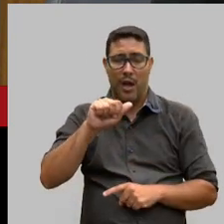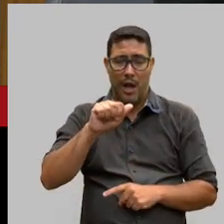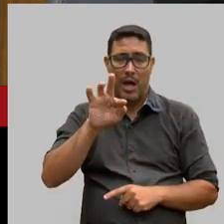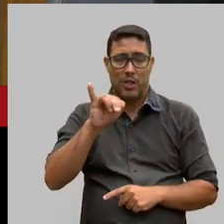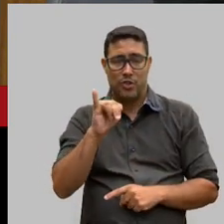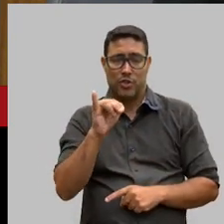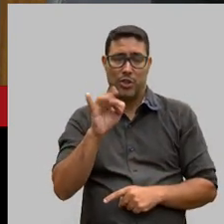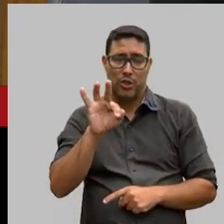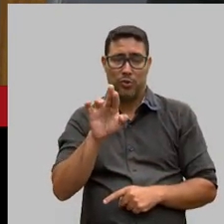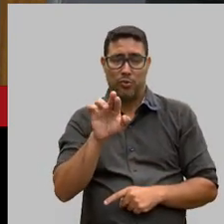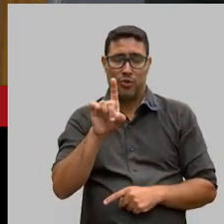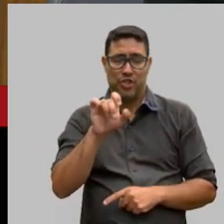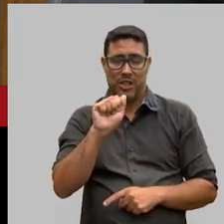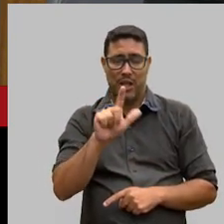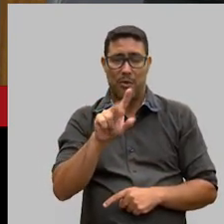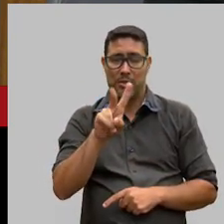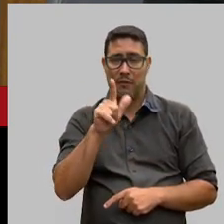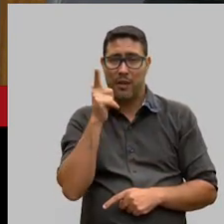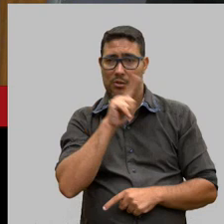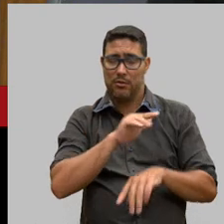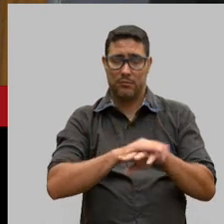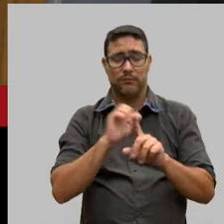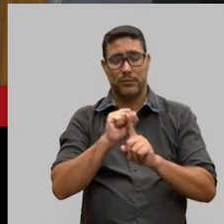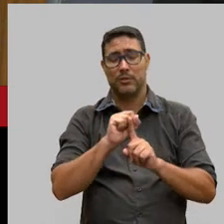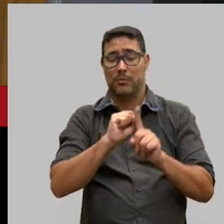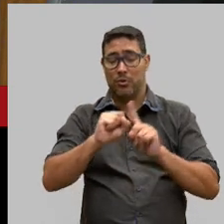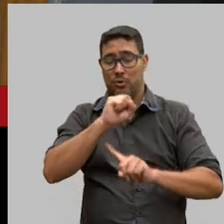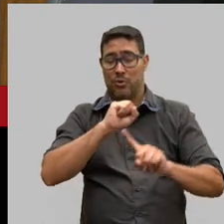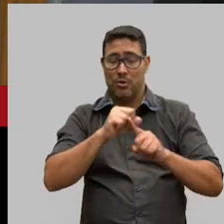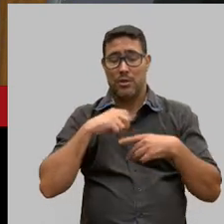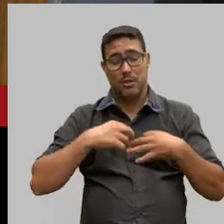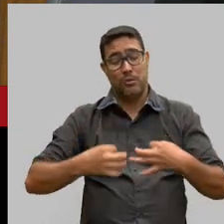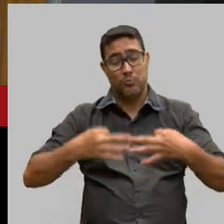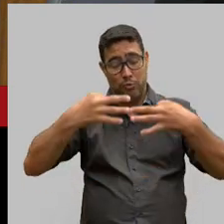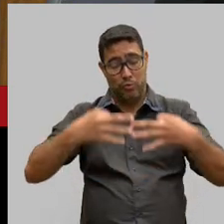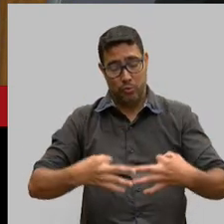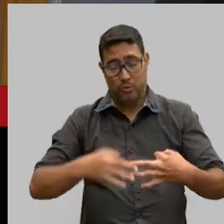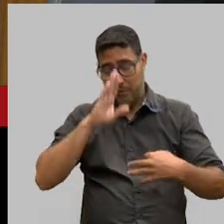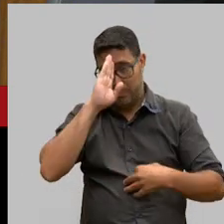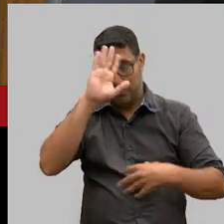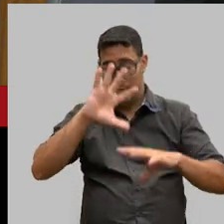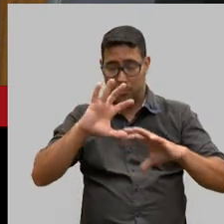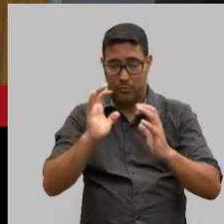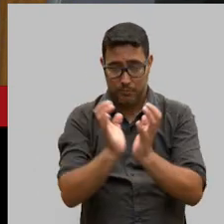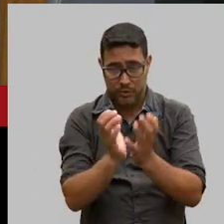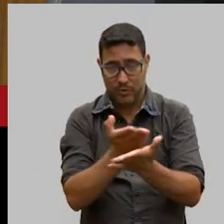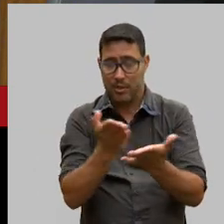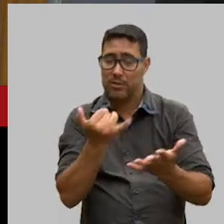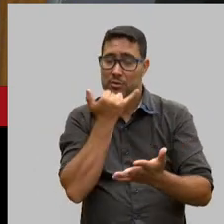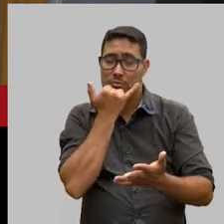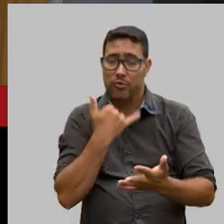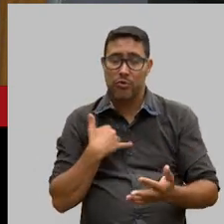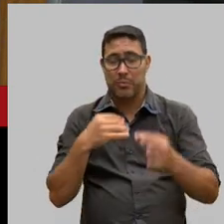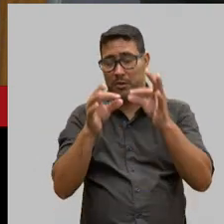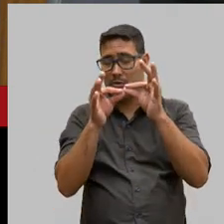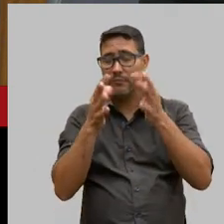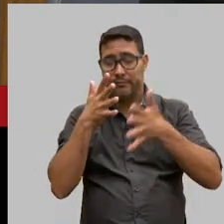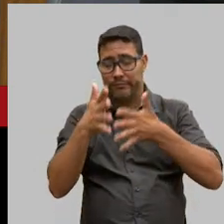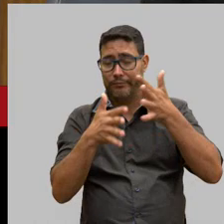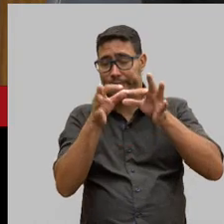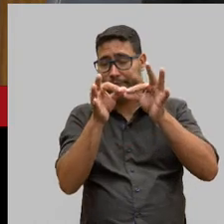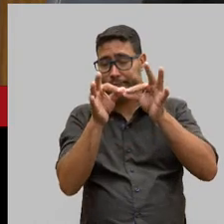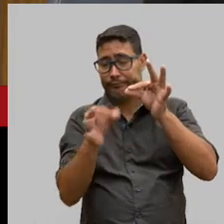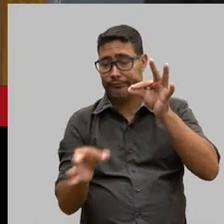ter uma sociedade que seja Justa e inclusiva com a nossa comunidade Desculpa se me alonguei Mas agradeço Deputado a